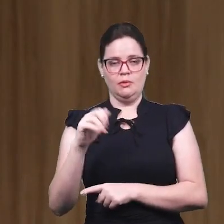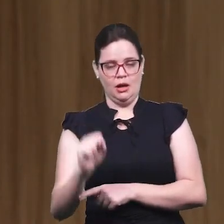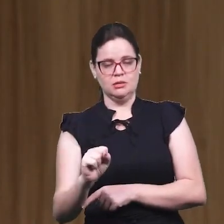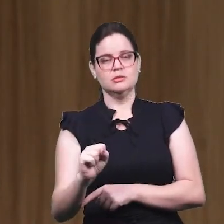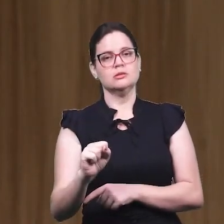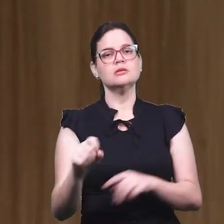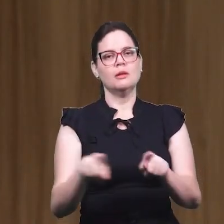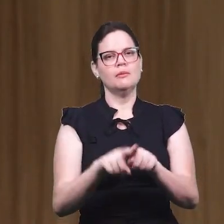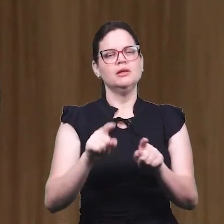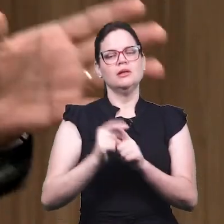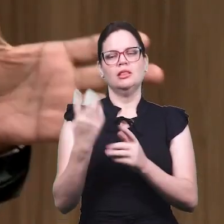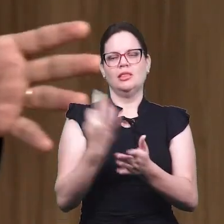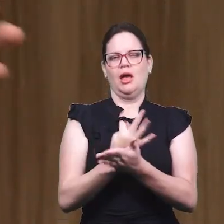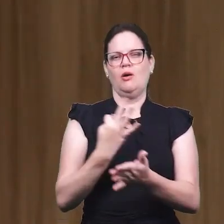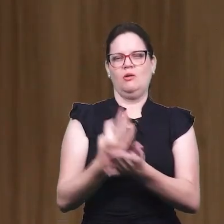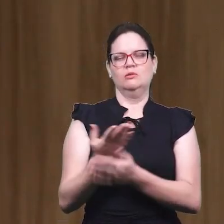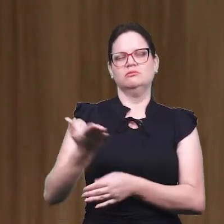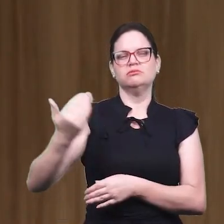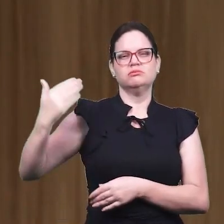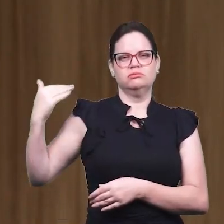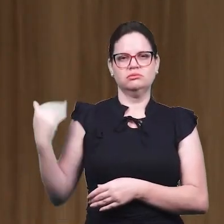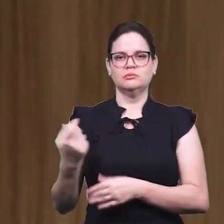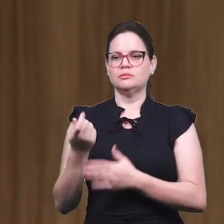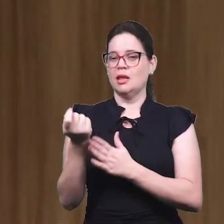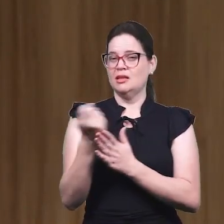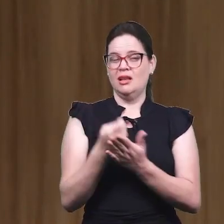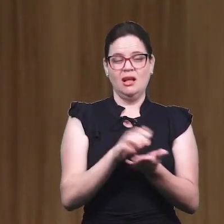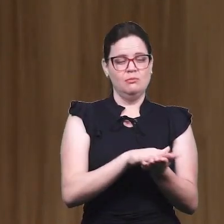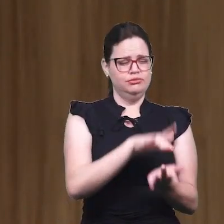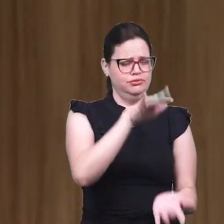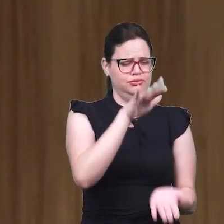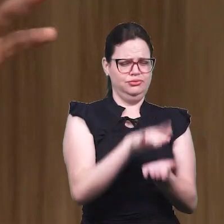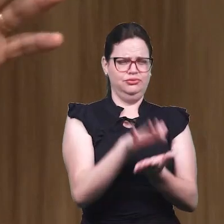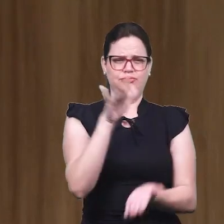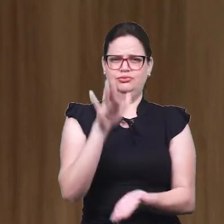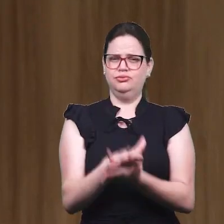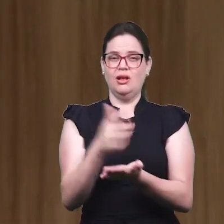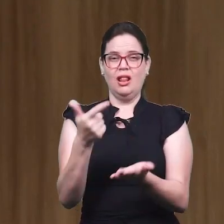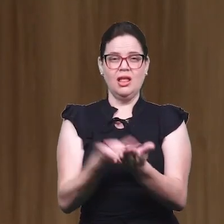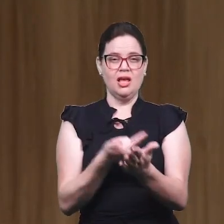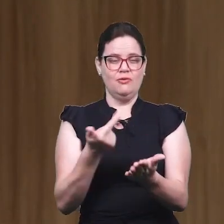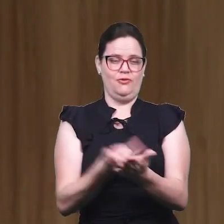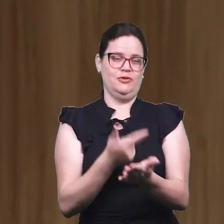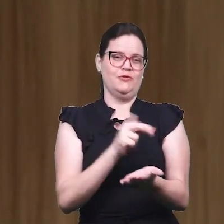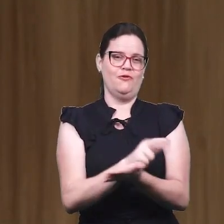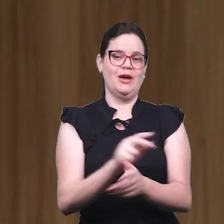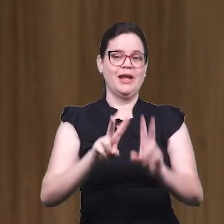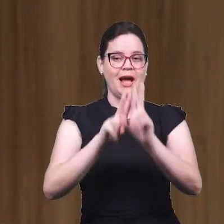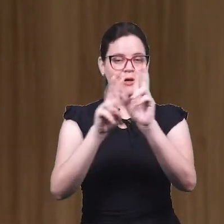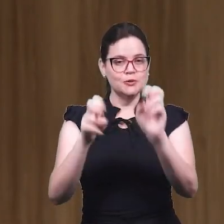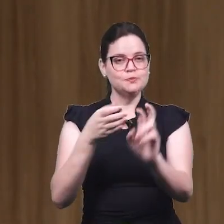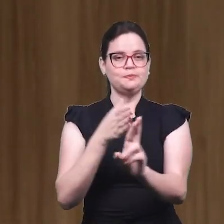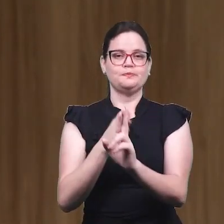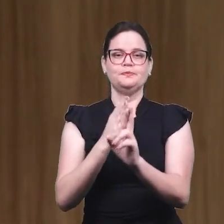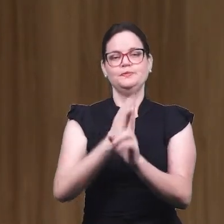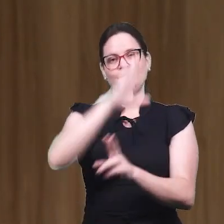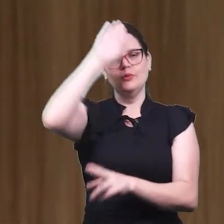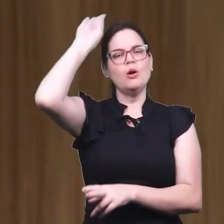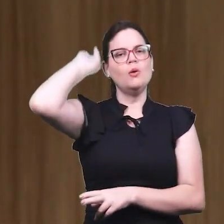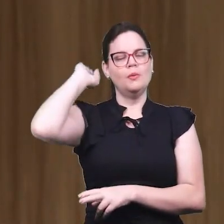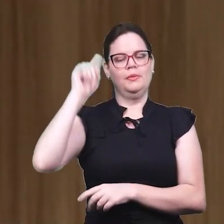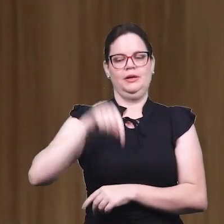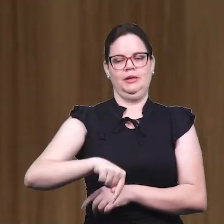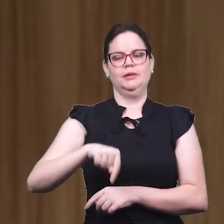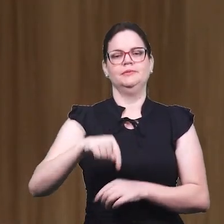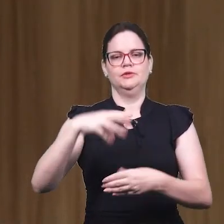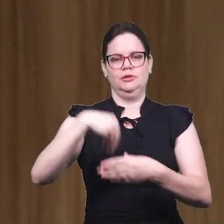Karl Barth, que também é um teólogo do século XX, e escreveu volumes e volumes. Agora, nós vamos sempre